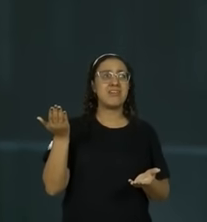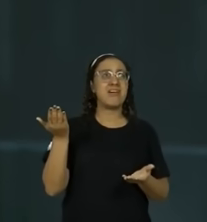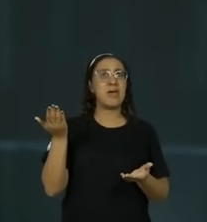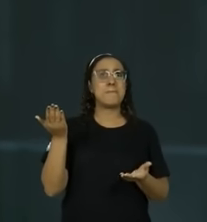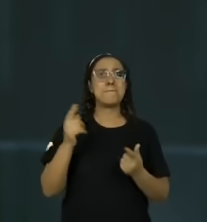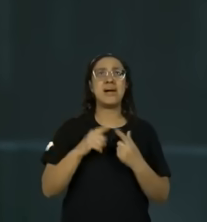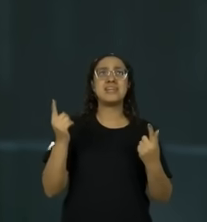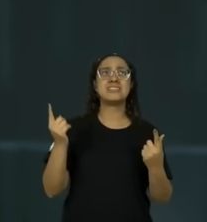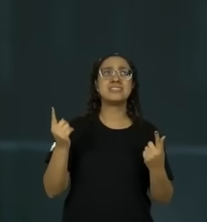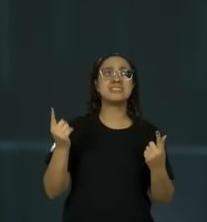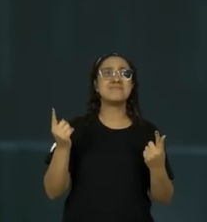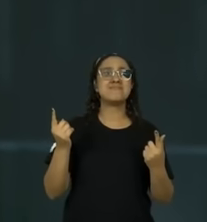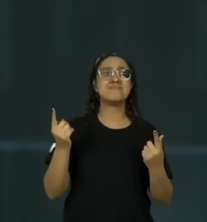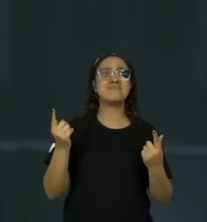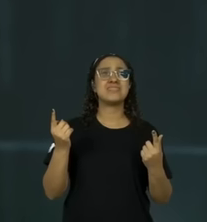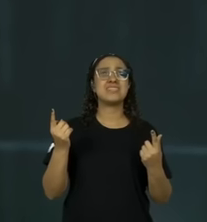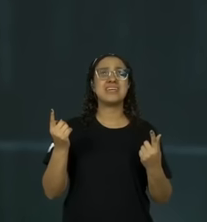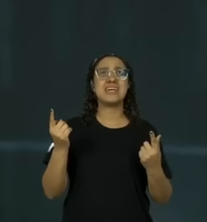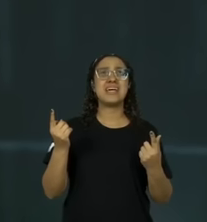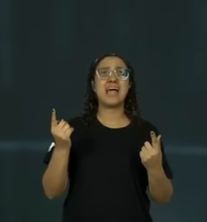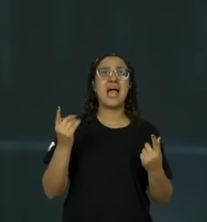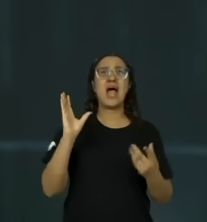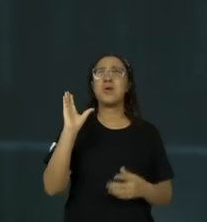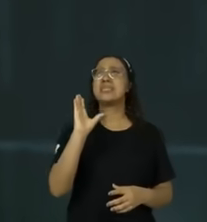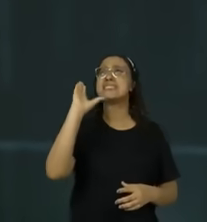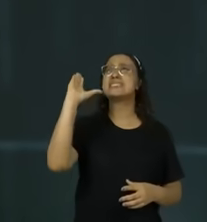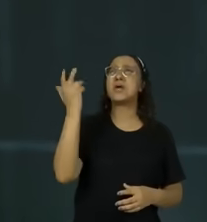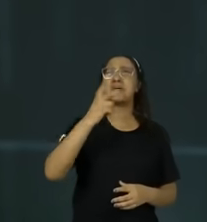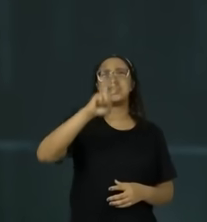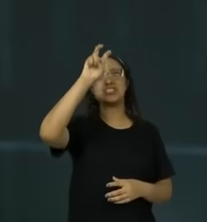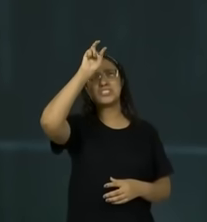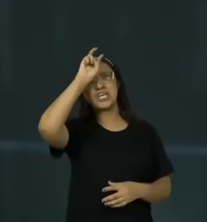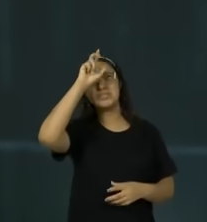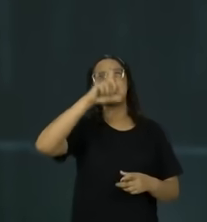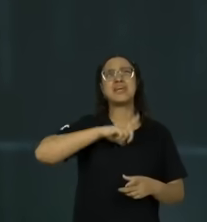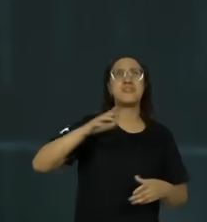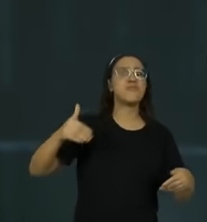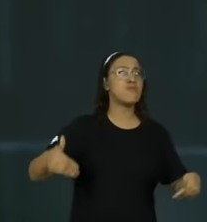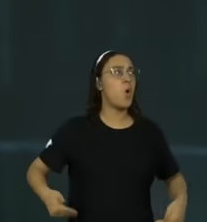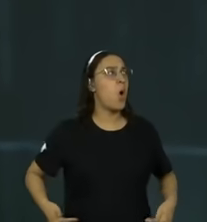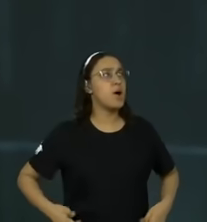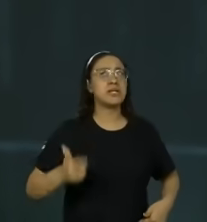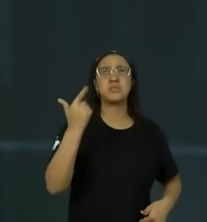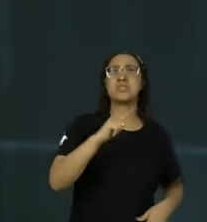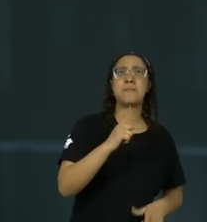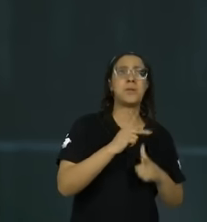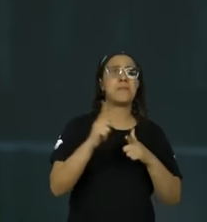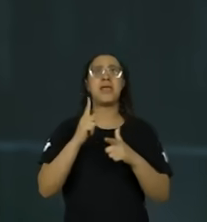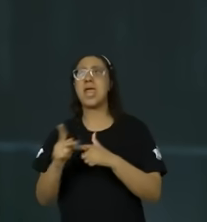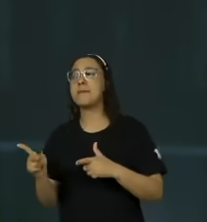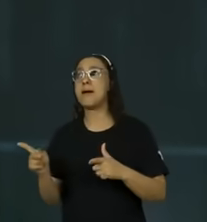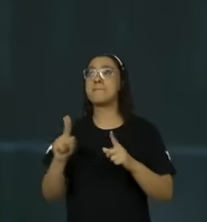porquê que ele foi jogado tão ferozmente naquele poço. De repente ele entende o porquê que ele foi tratado com tanto ódio.